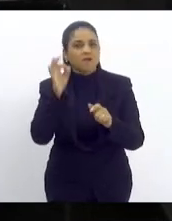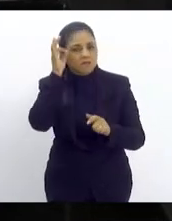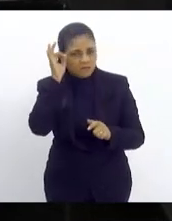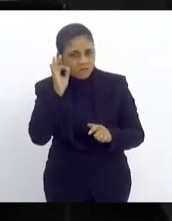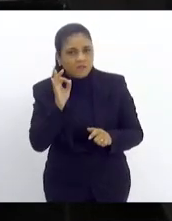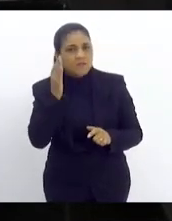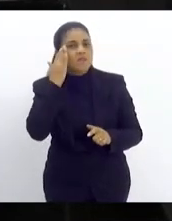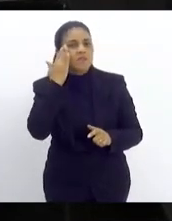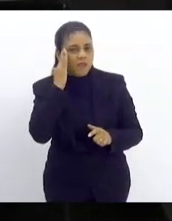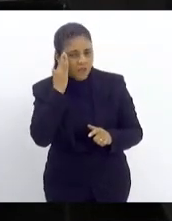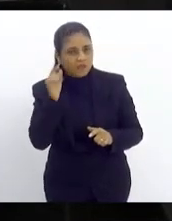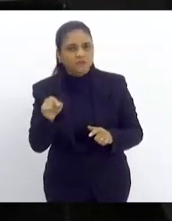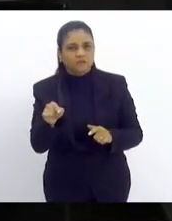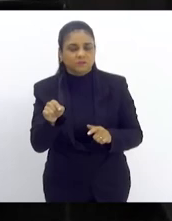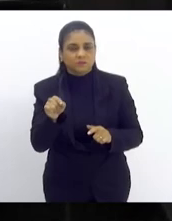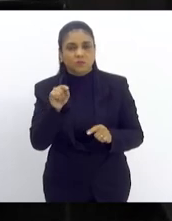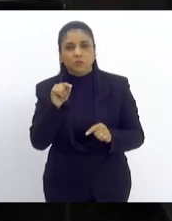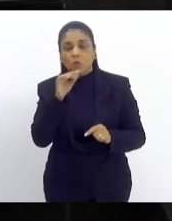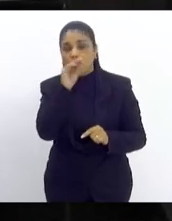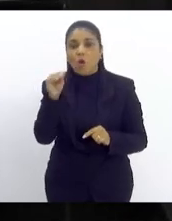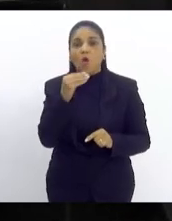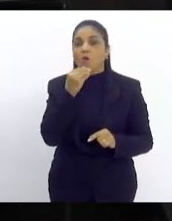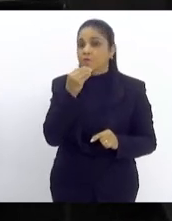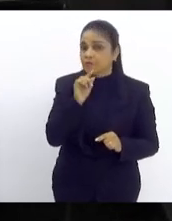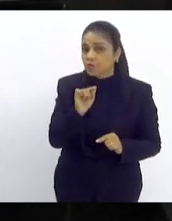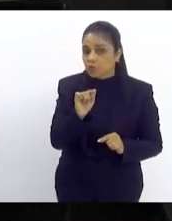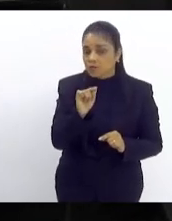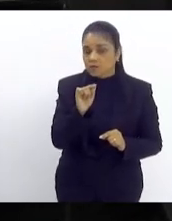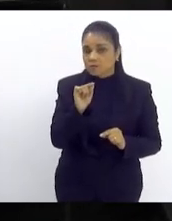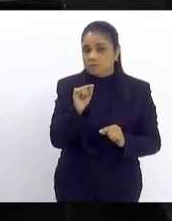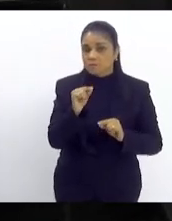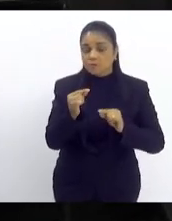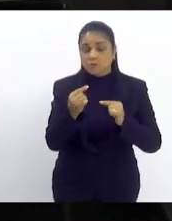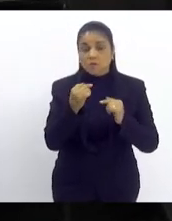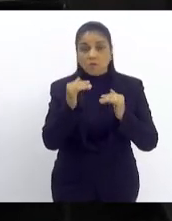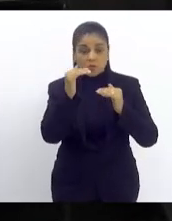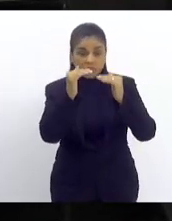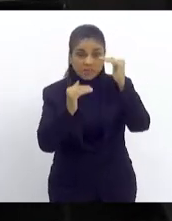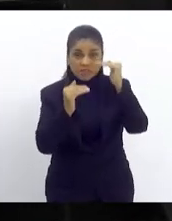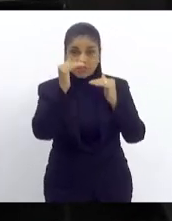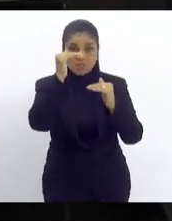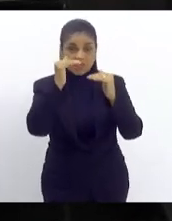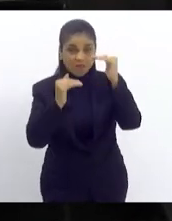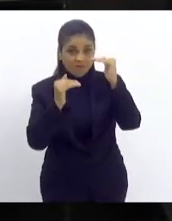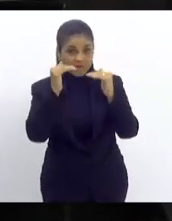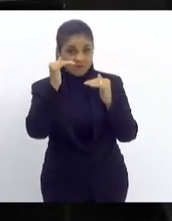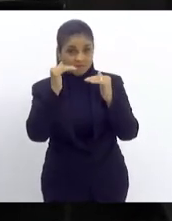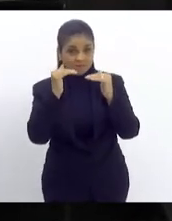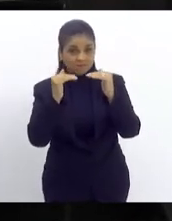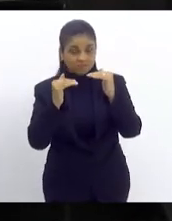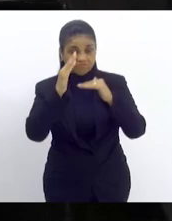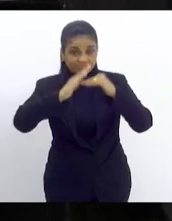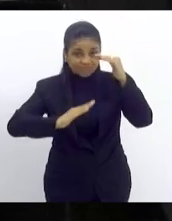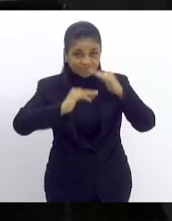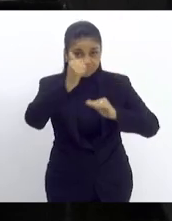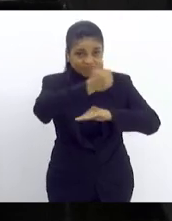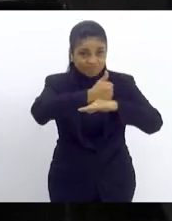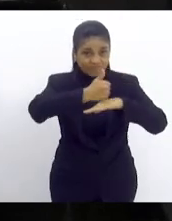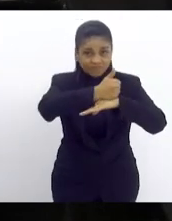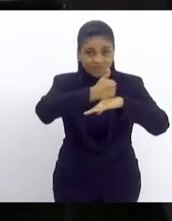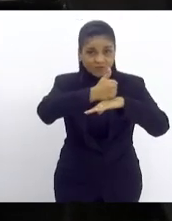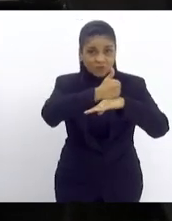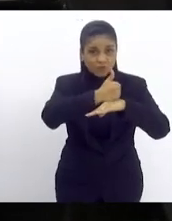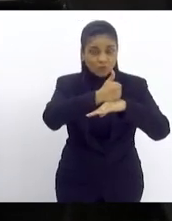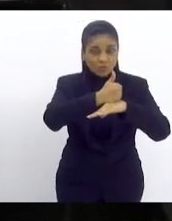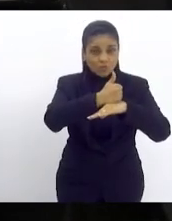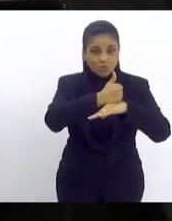quando se estabelece que entre os níveis da carreira não níveis da